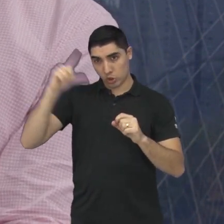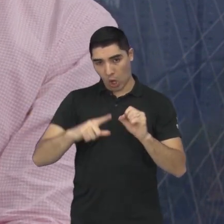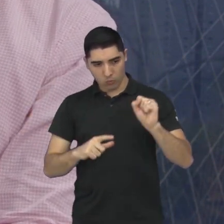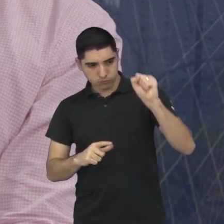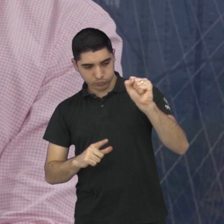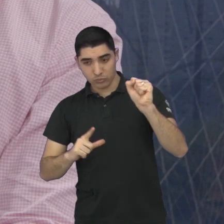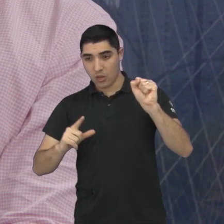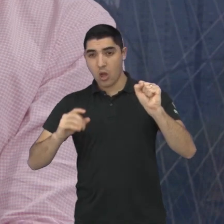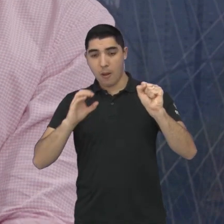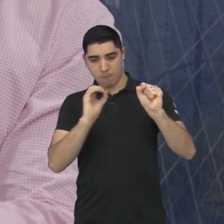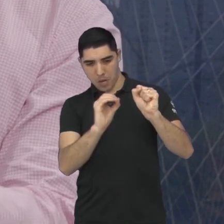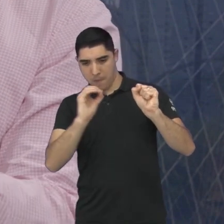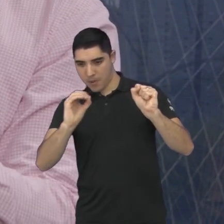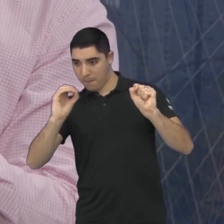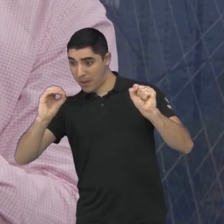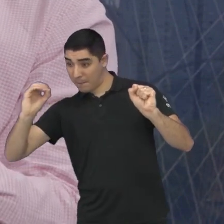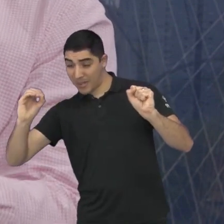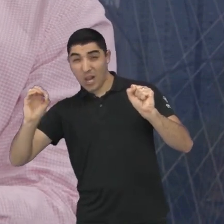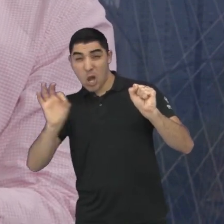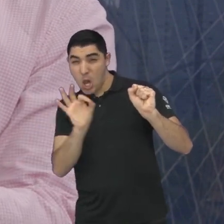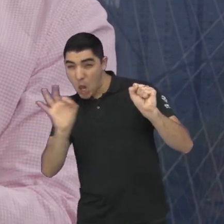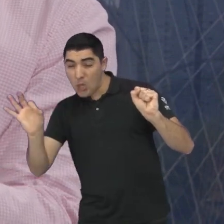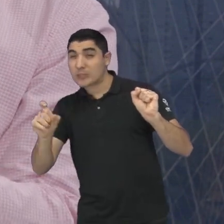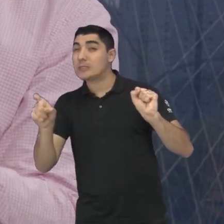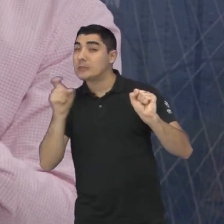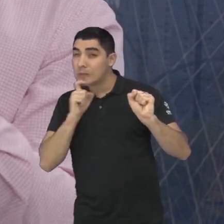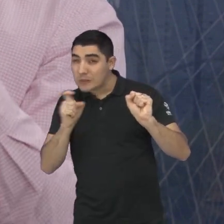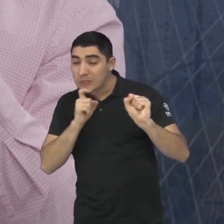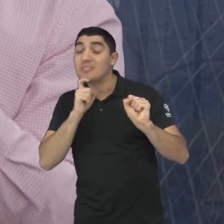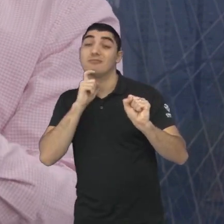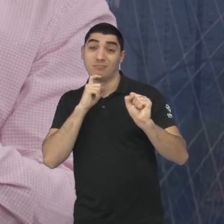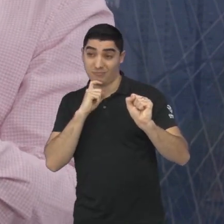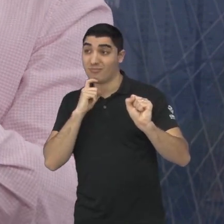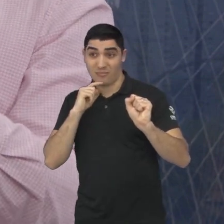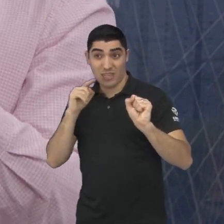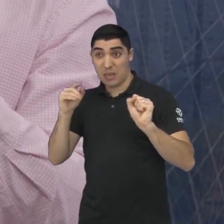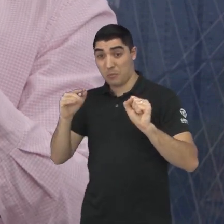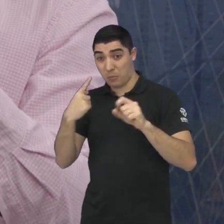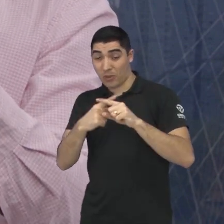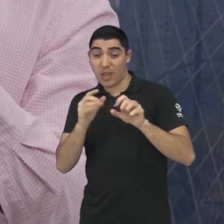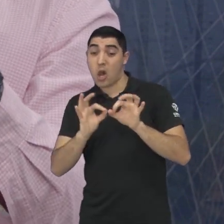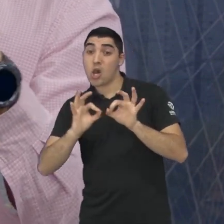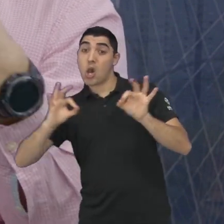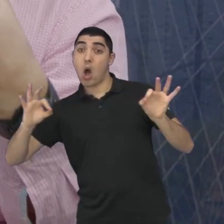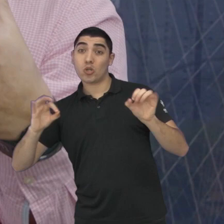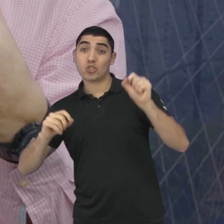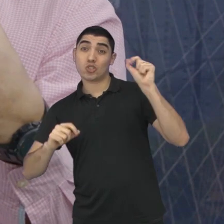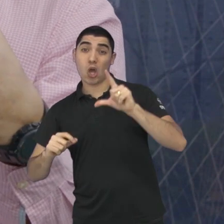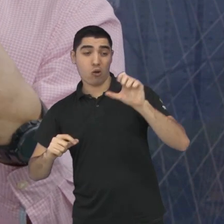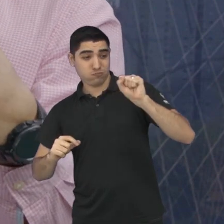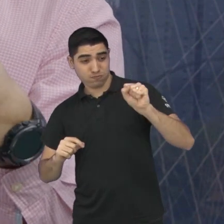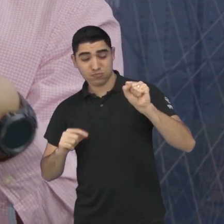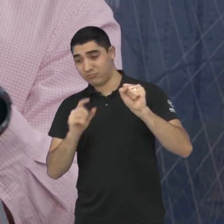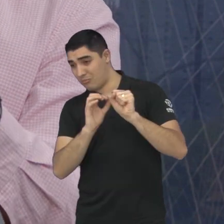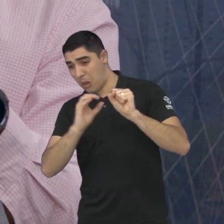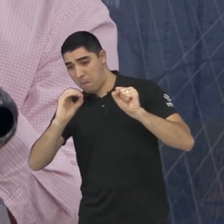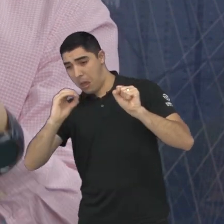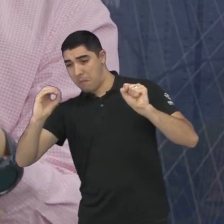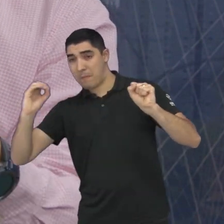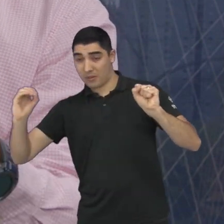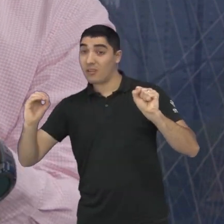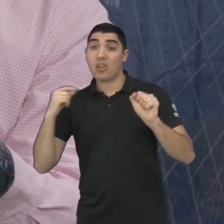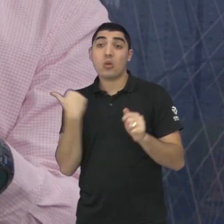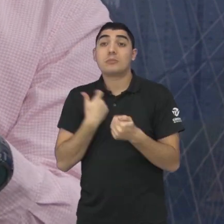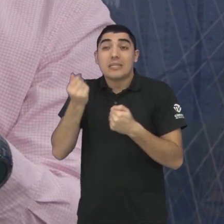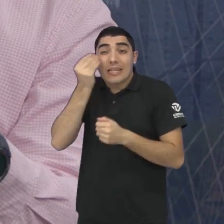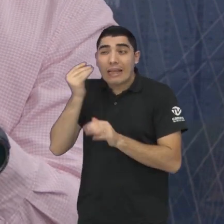o ambiente vai ficar. Então você tem que arrumar toda uma construção, toda uma infraestrutura para a vida como a gente conhece